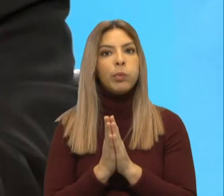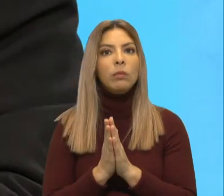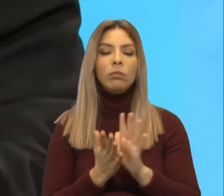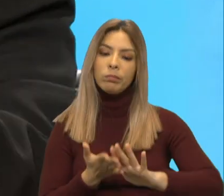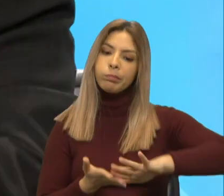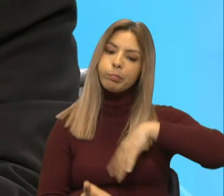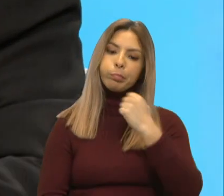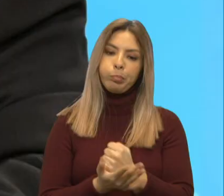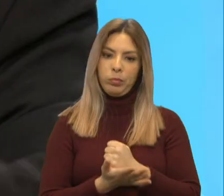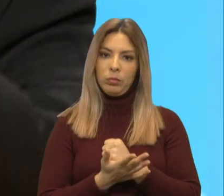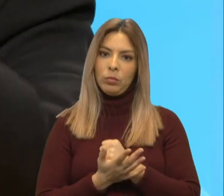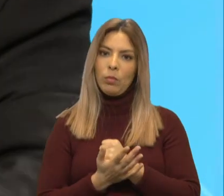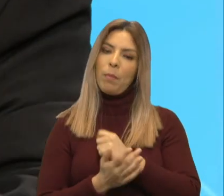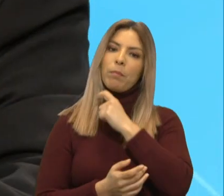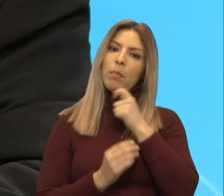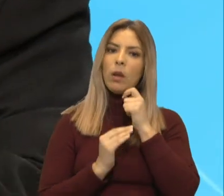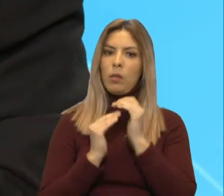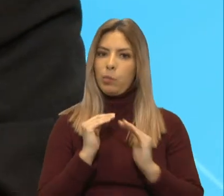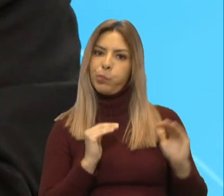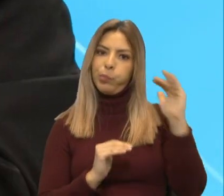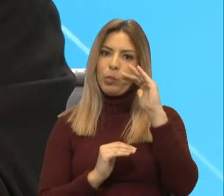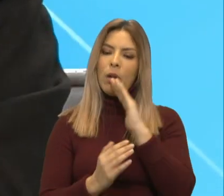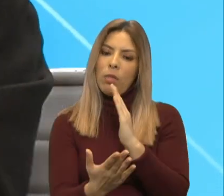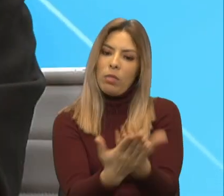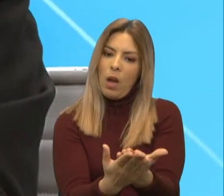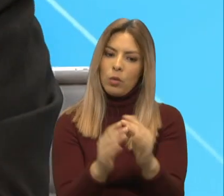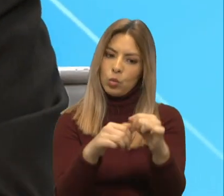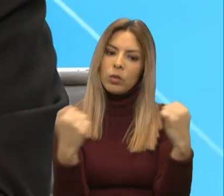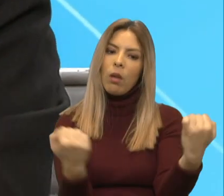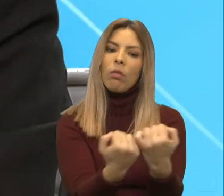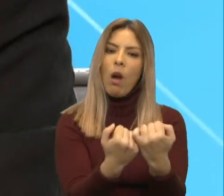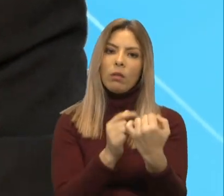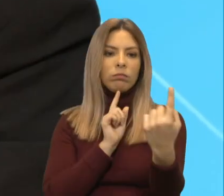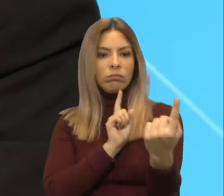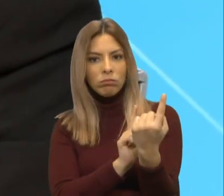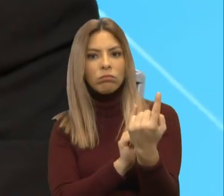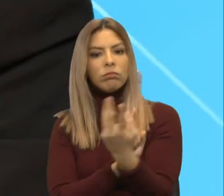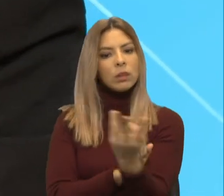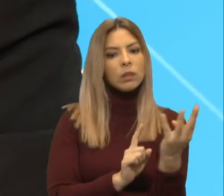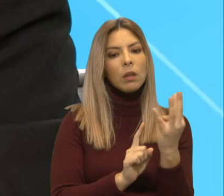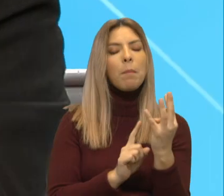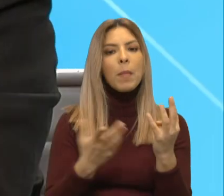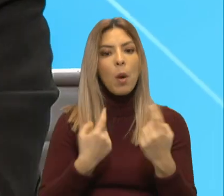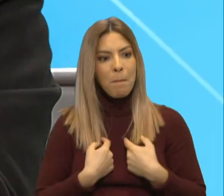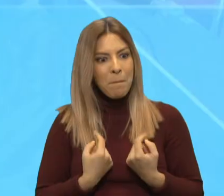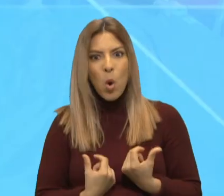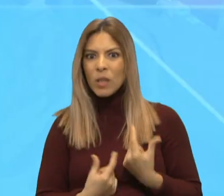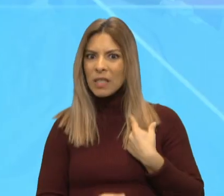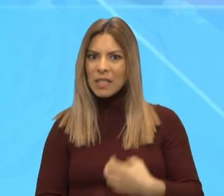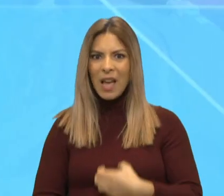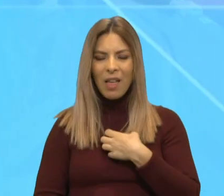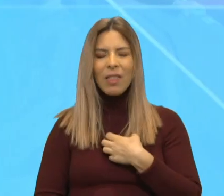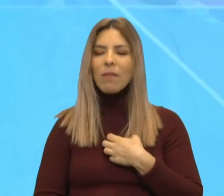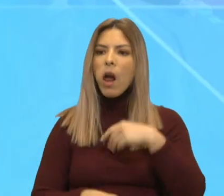sacerdotes que possam servir a Igreja e a sociedade. E, visto que somos poucos, ainda poucos, convidar outros. Então, graças a Deus tivemos uma